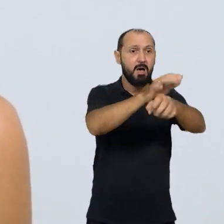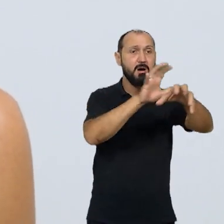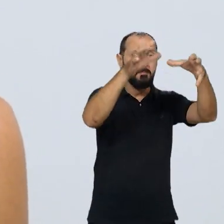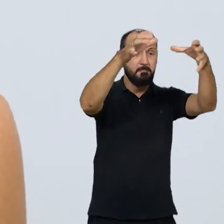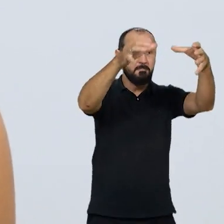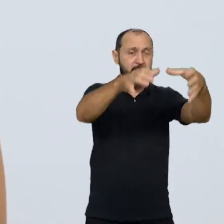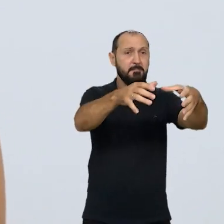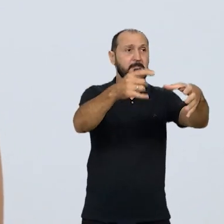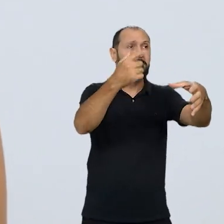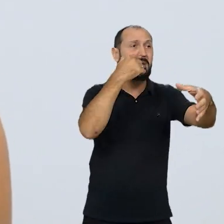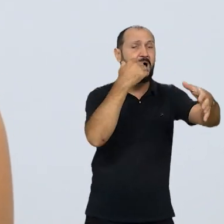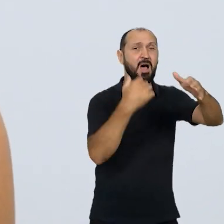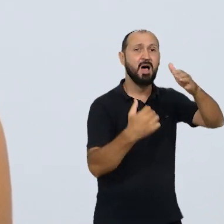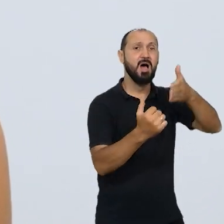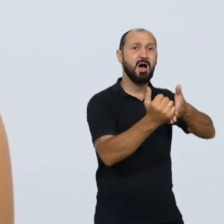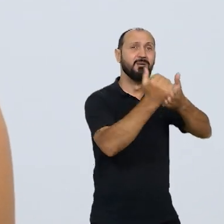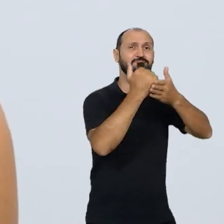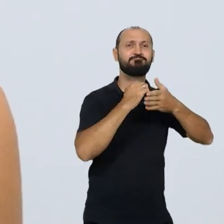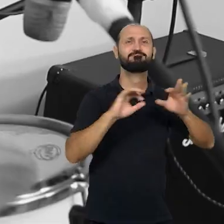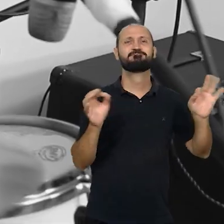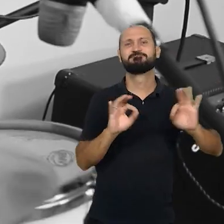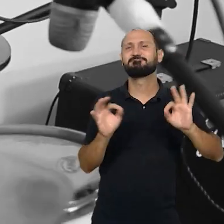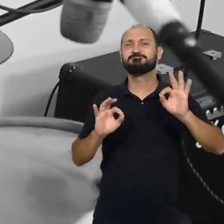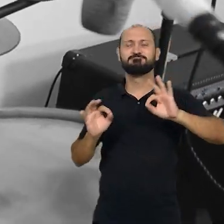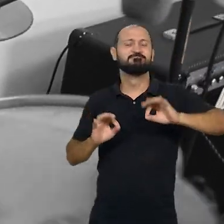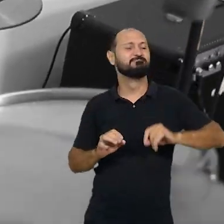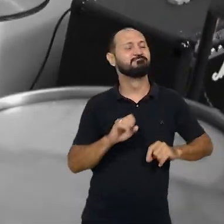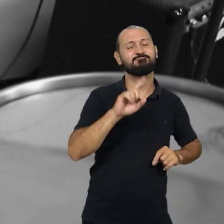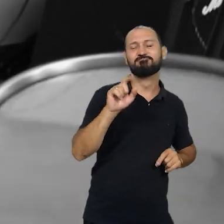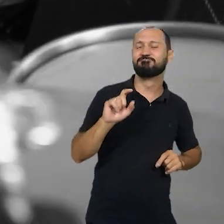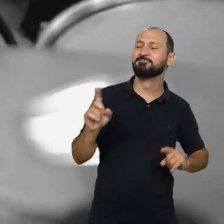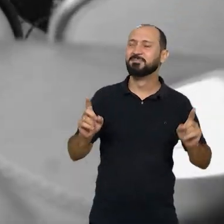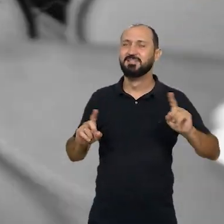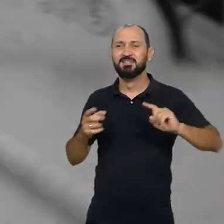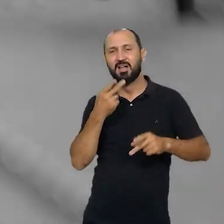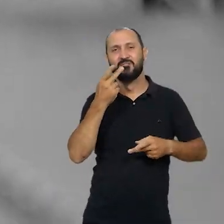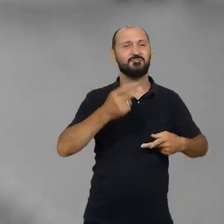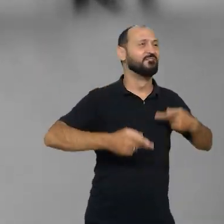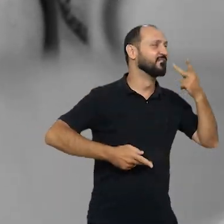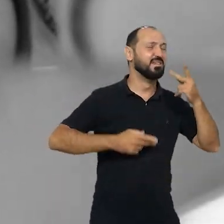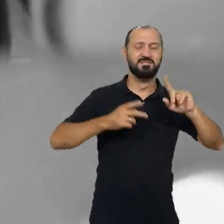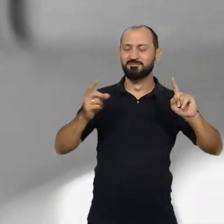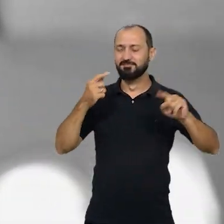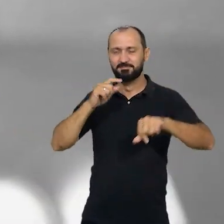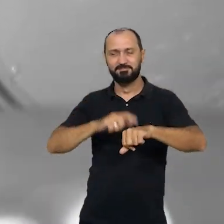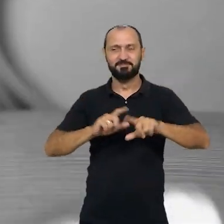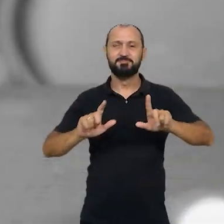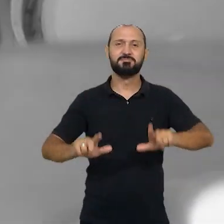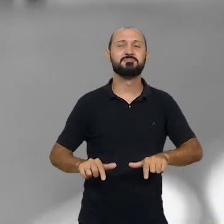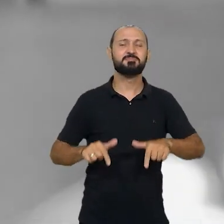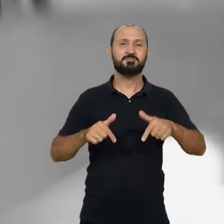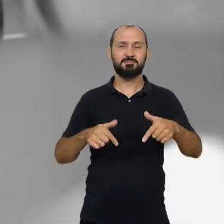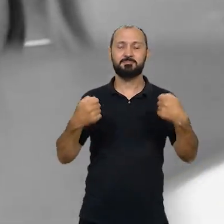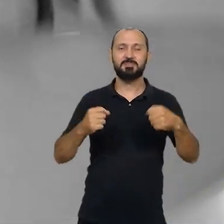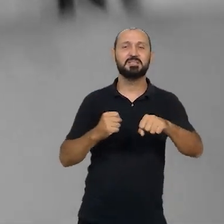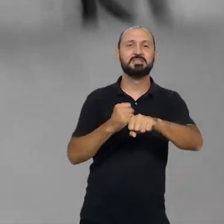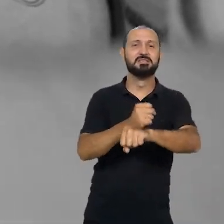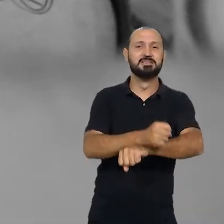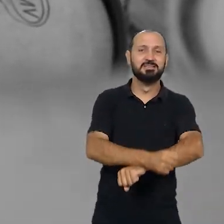gente, mas ninguém vai me socorrer. A questão não é só e tem que